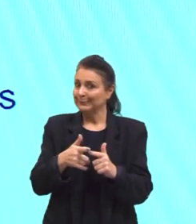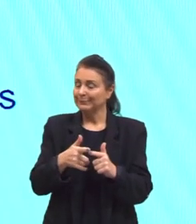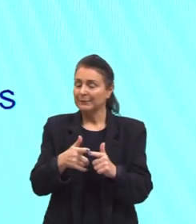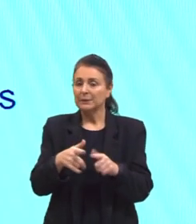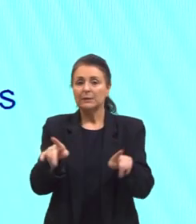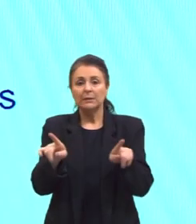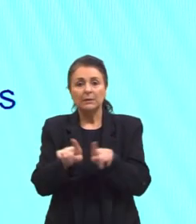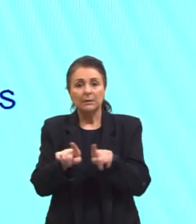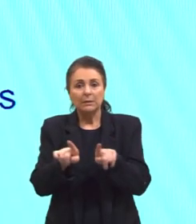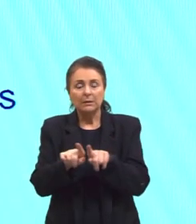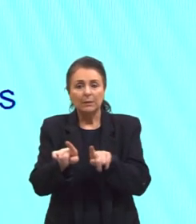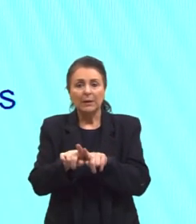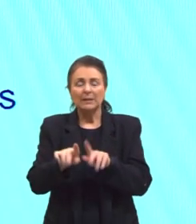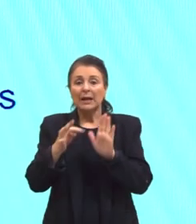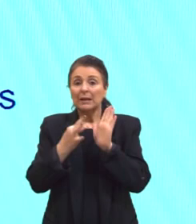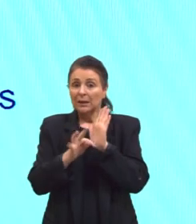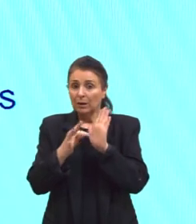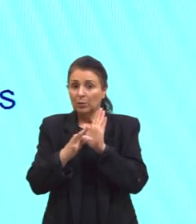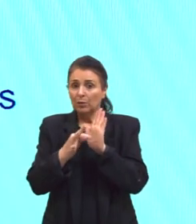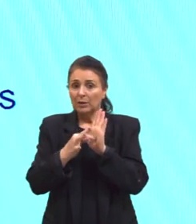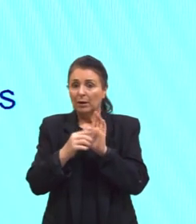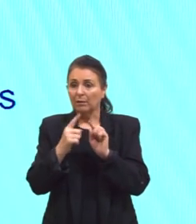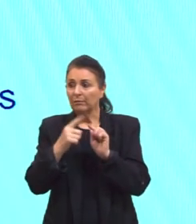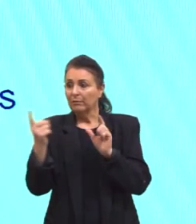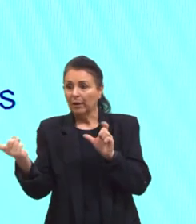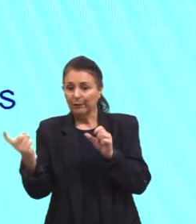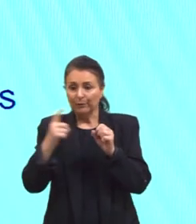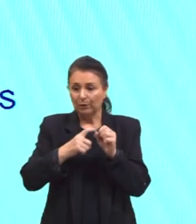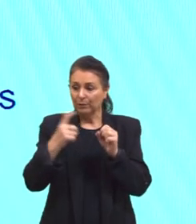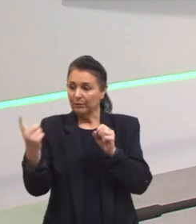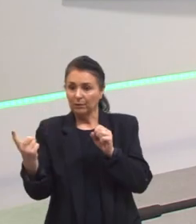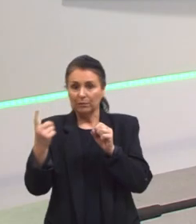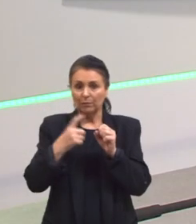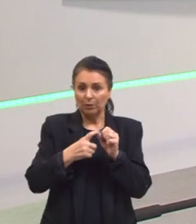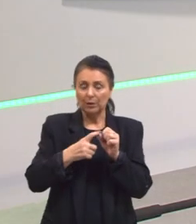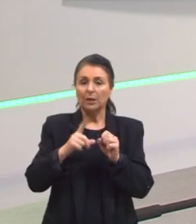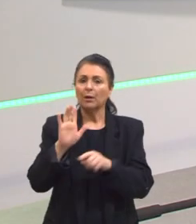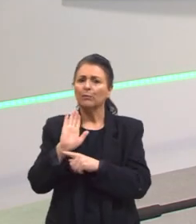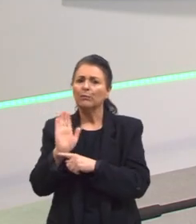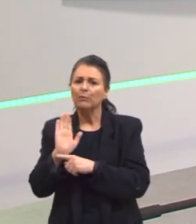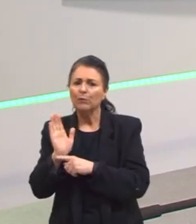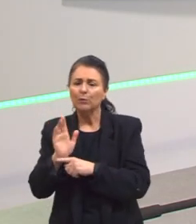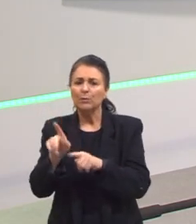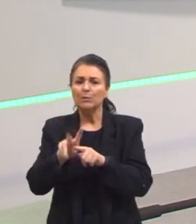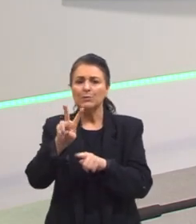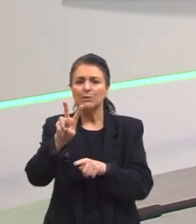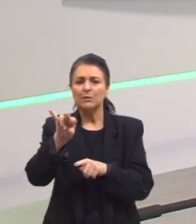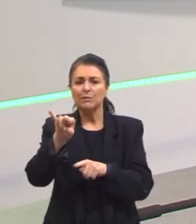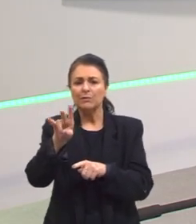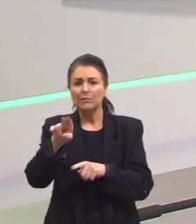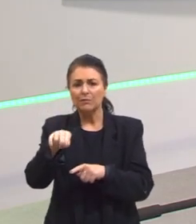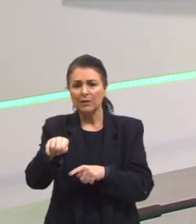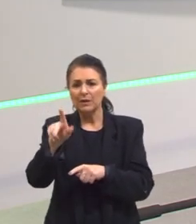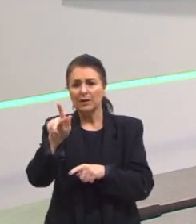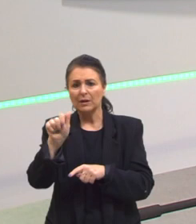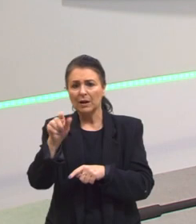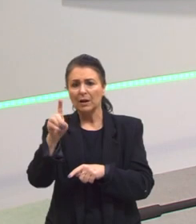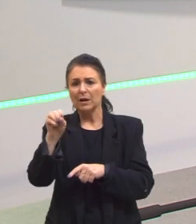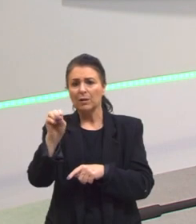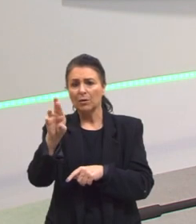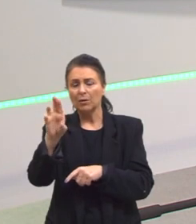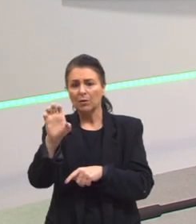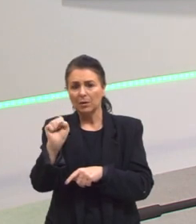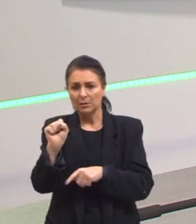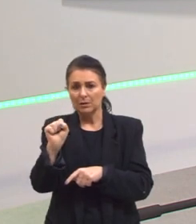algumas vezes até essa teoria vai e volta né Nós temos filmes que relacionam isso por exemplo Os Vingadores né mostra